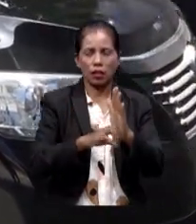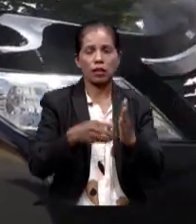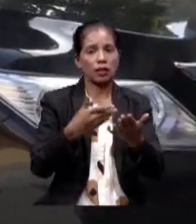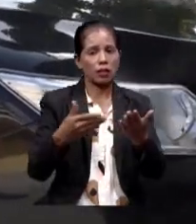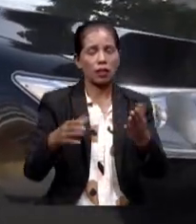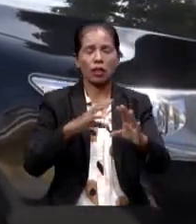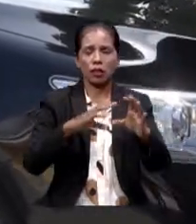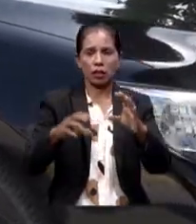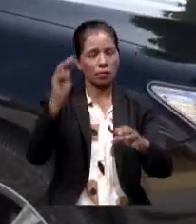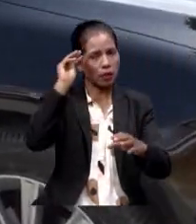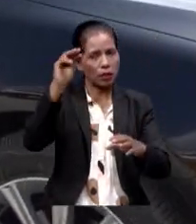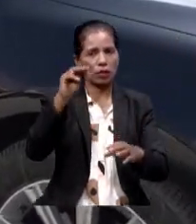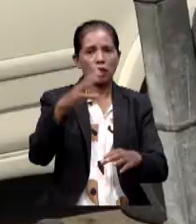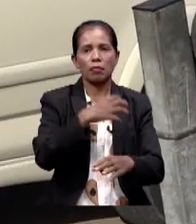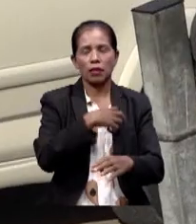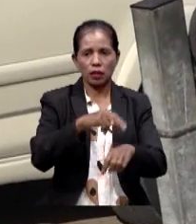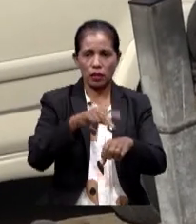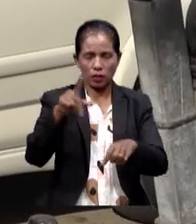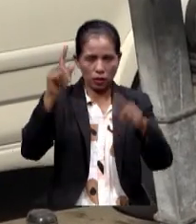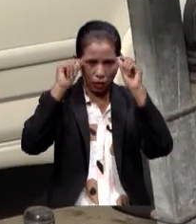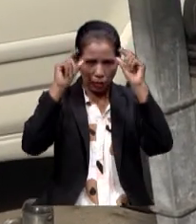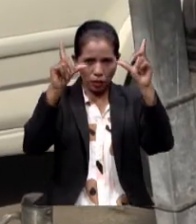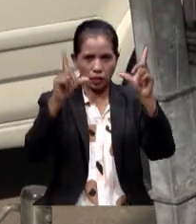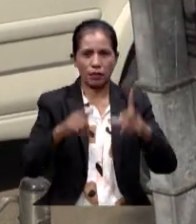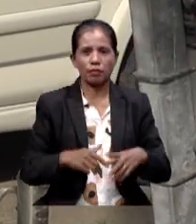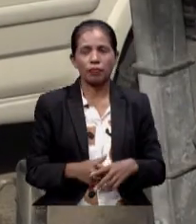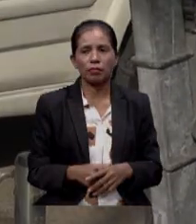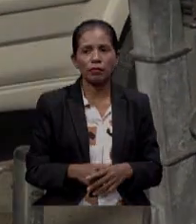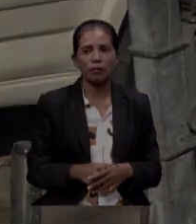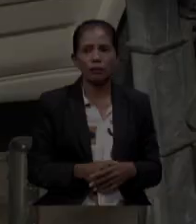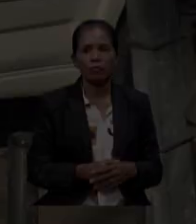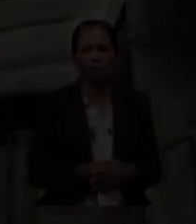Finanças, nomos Polícia Nacional Timor-Leste. Salina Lopes, Rafael Os Reis, GMN.